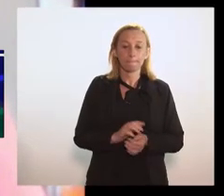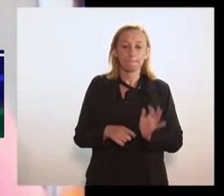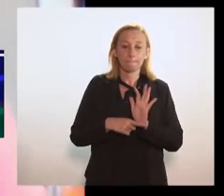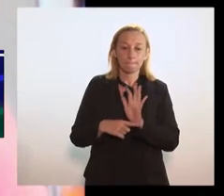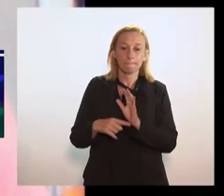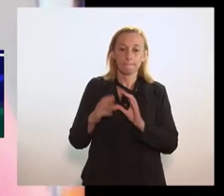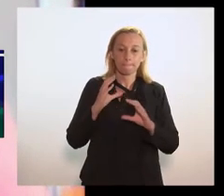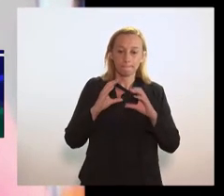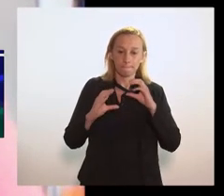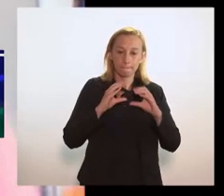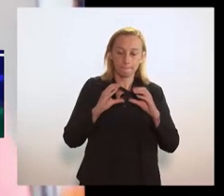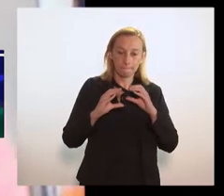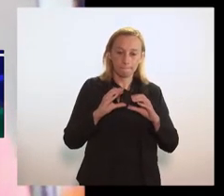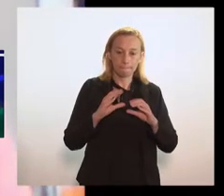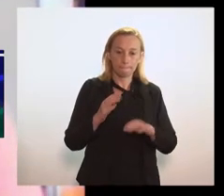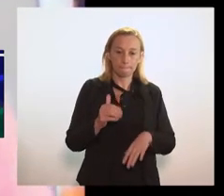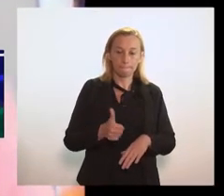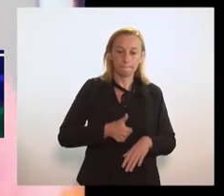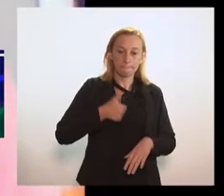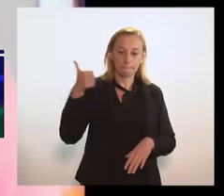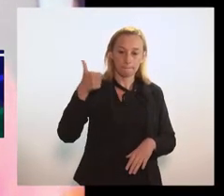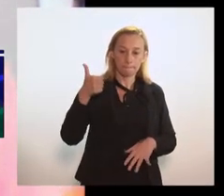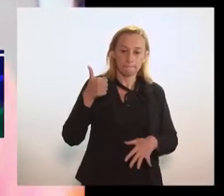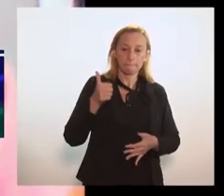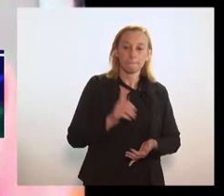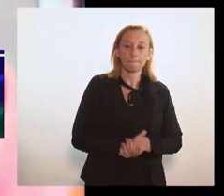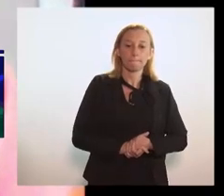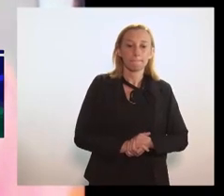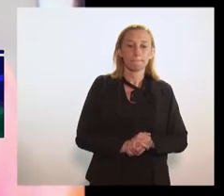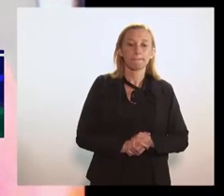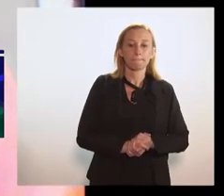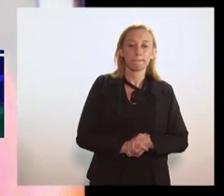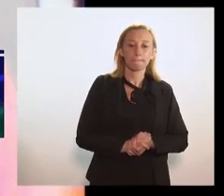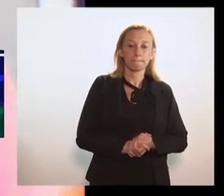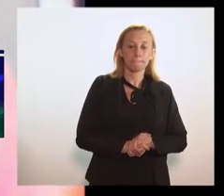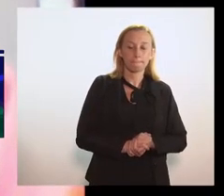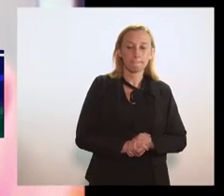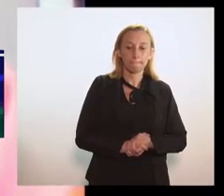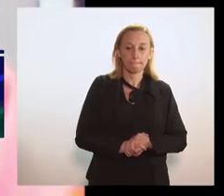mecanismos mais bem definidos de